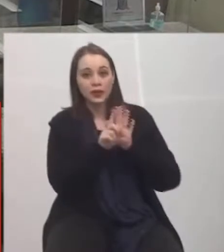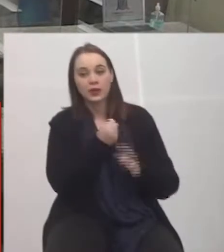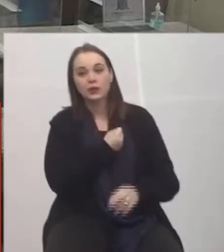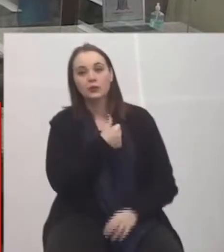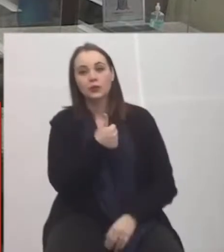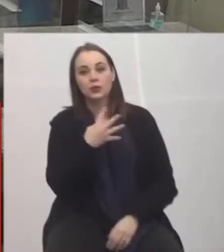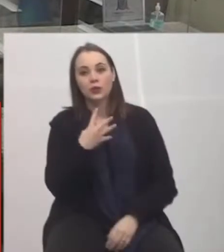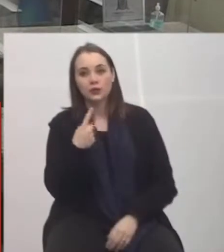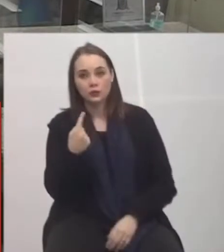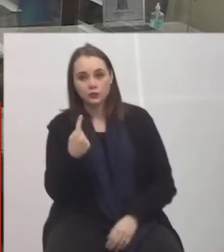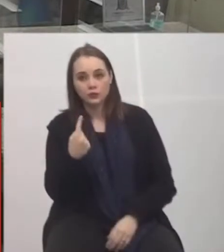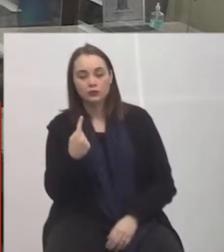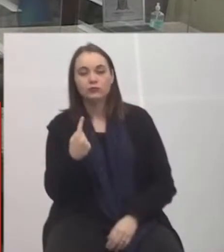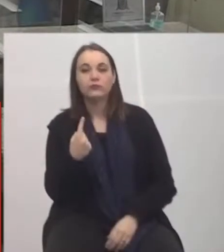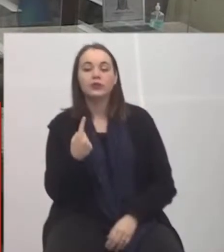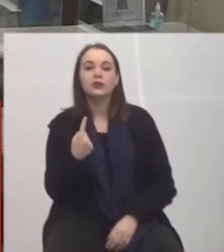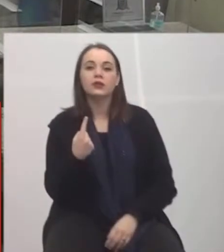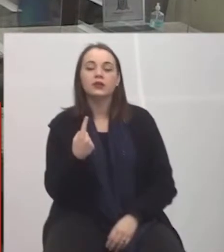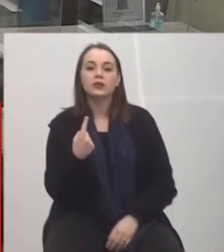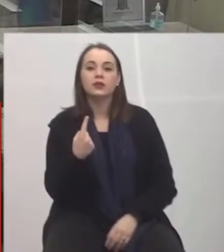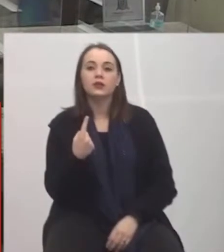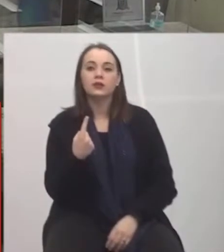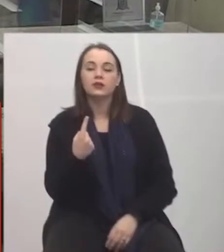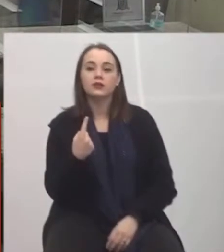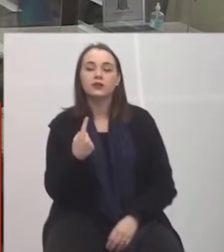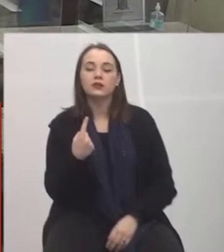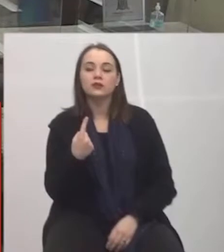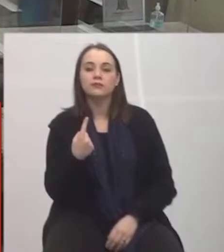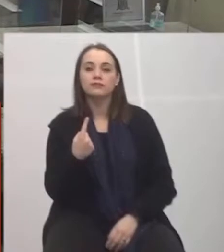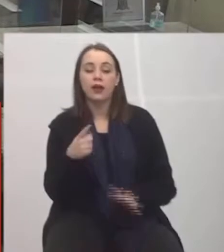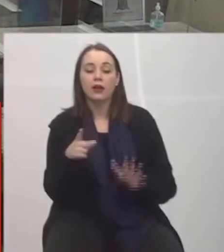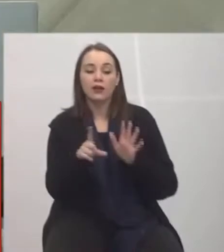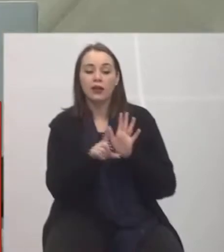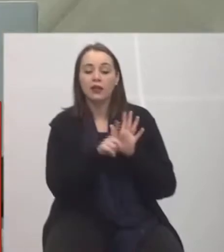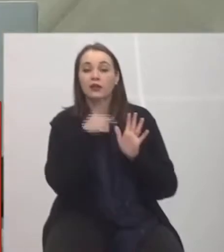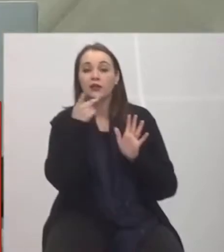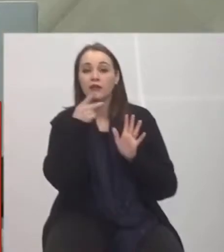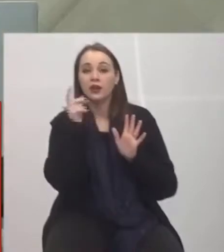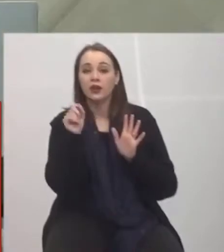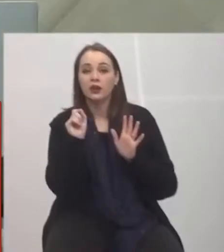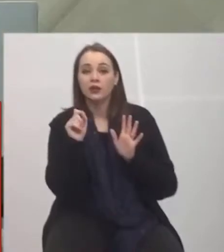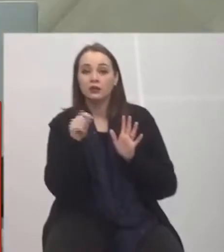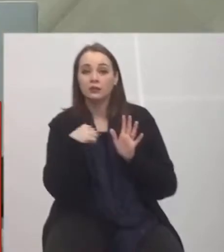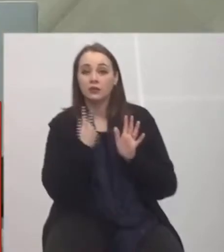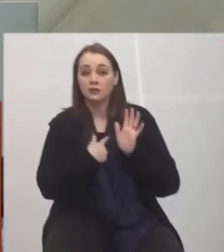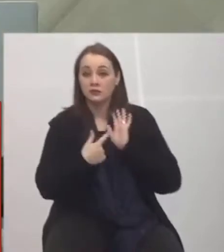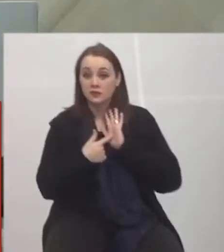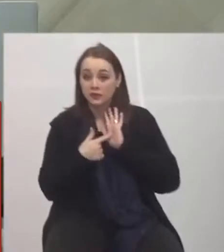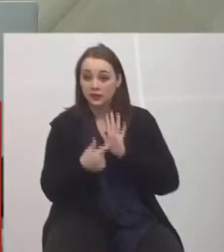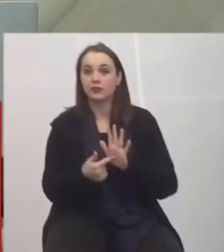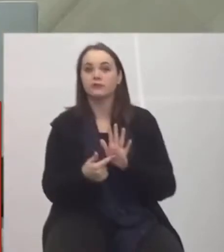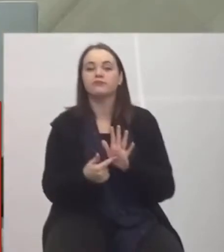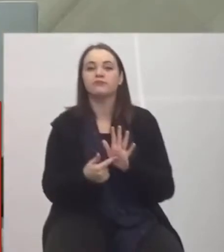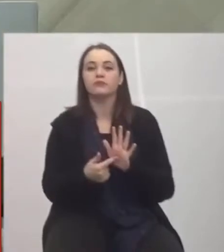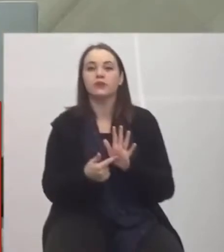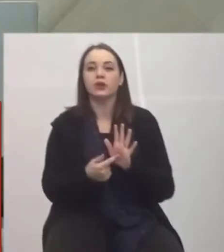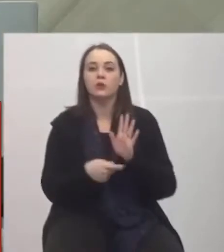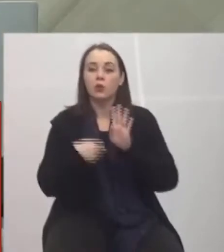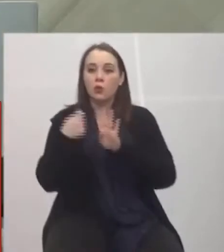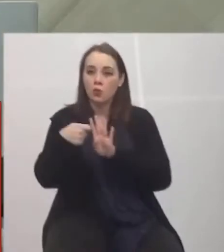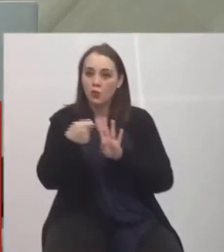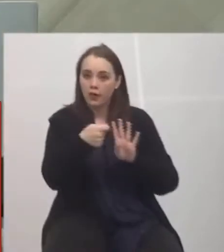141, ela nos orienta no sentido de apresentar por